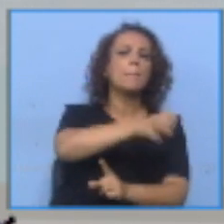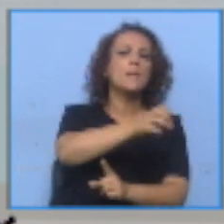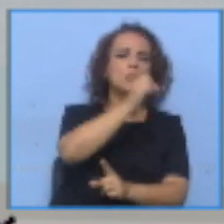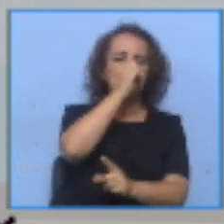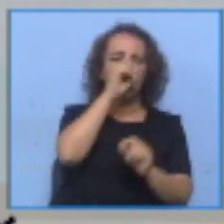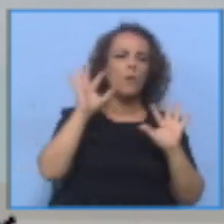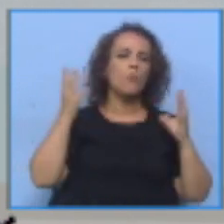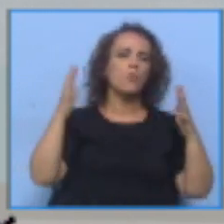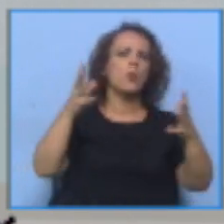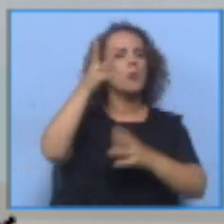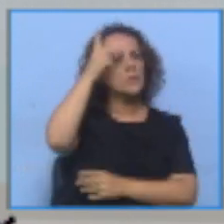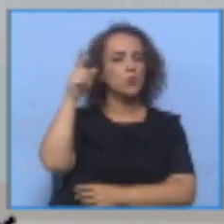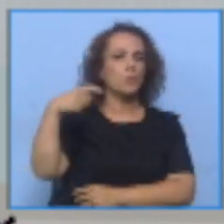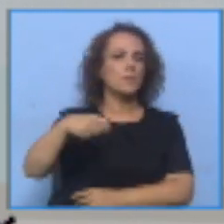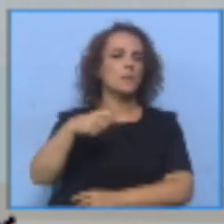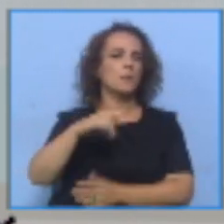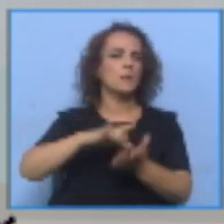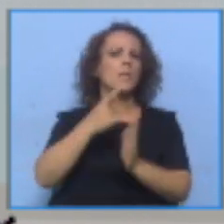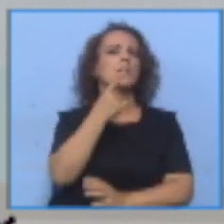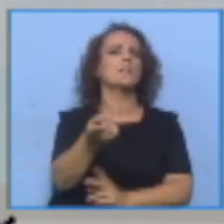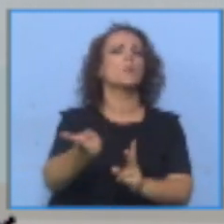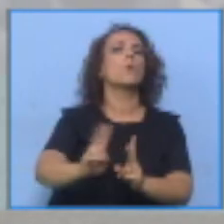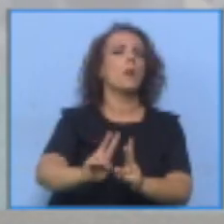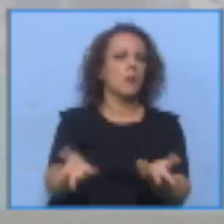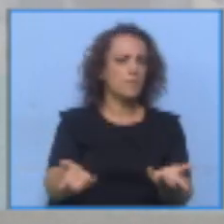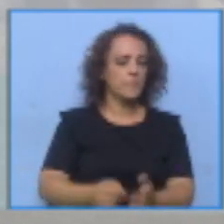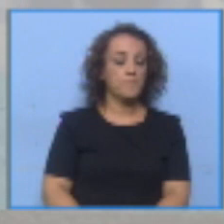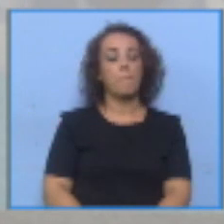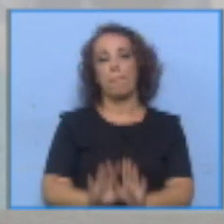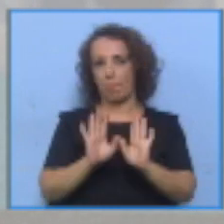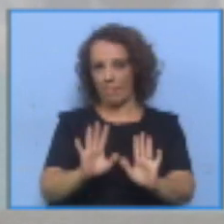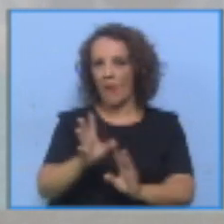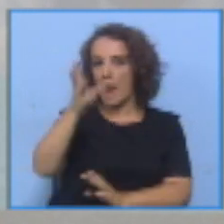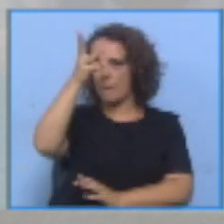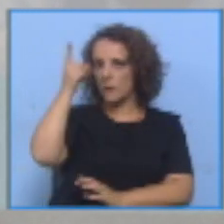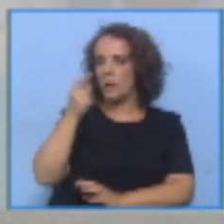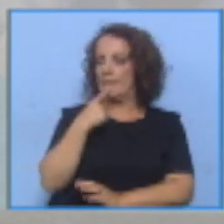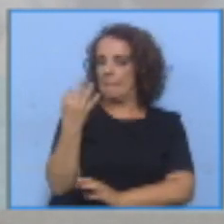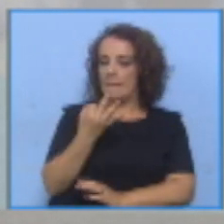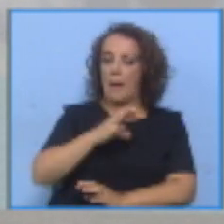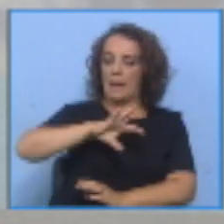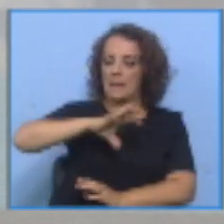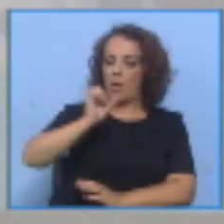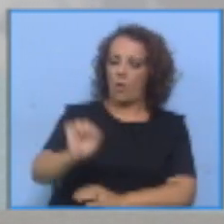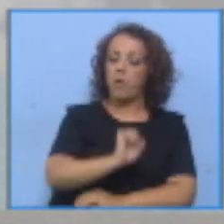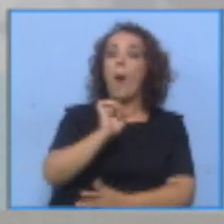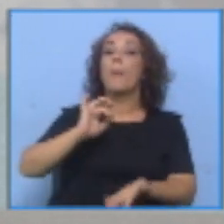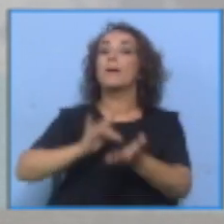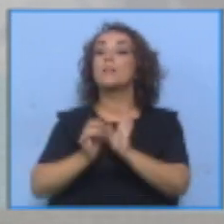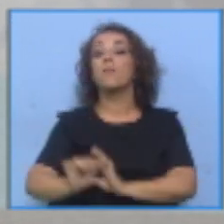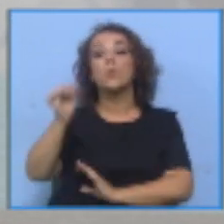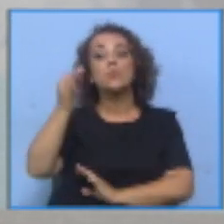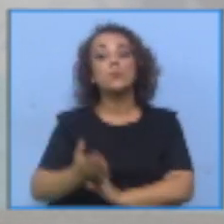amazónica, como afirmou o Presidente brasileiro? Pois, a Amazónia realmente é território desses 9 países, não é só do Brasil, desses 9